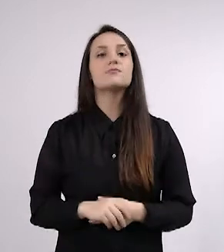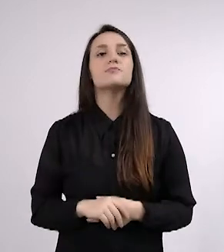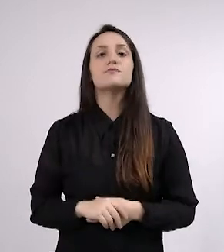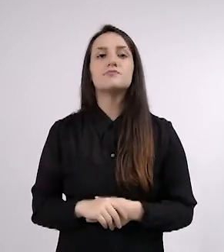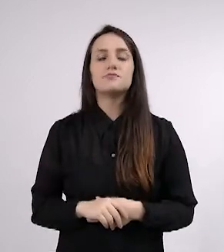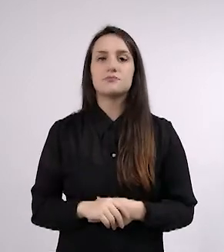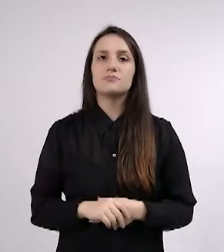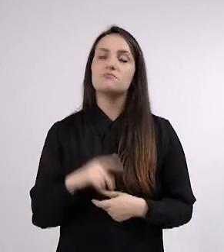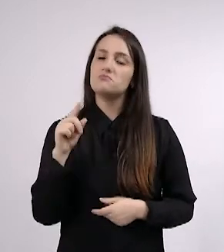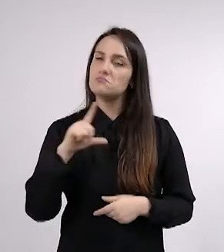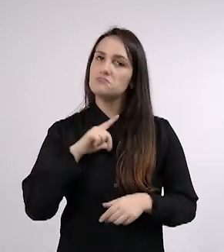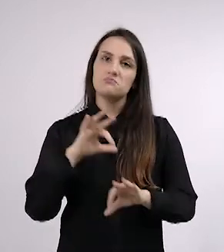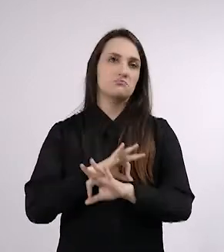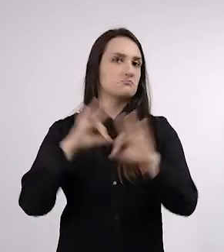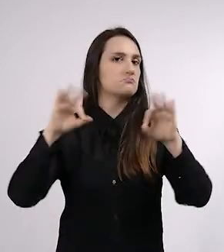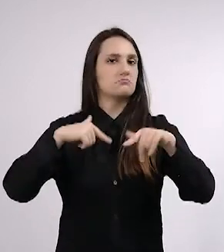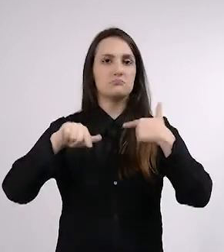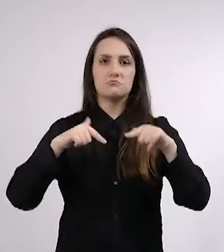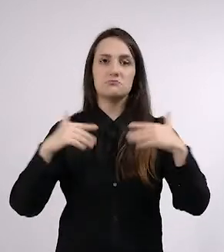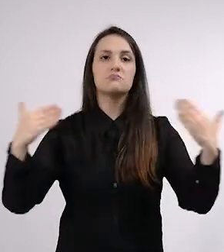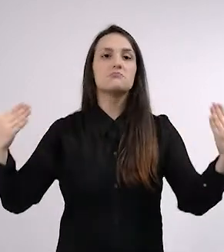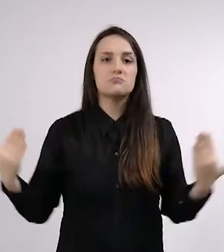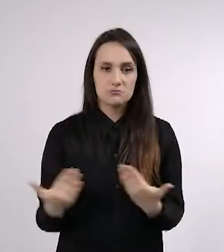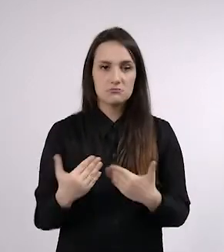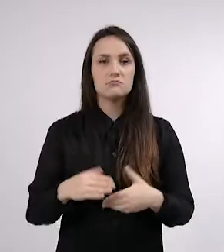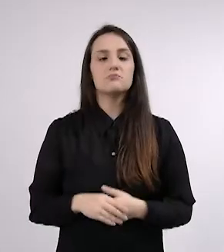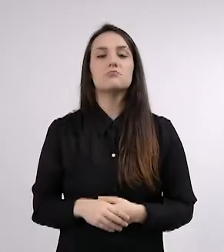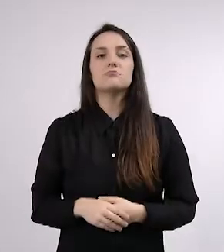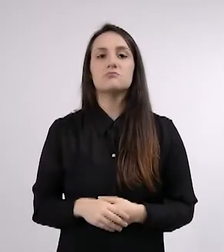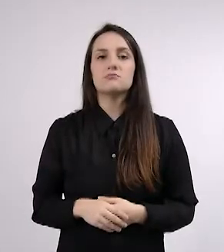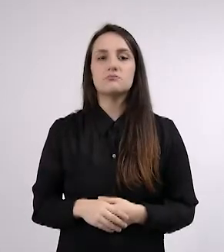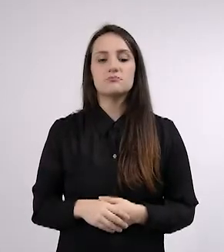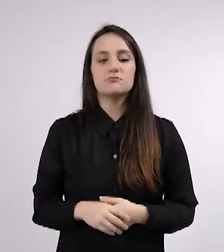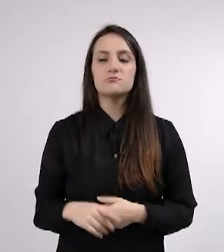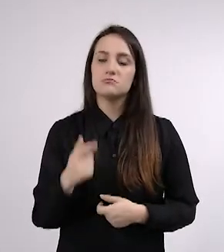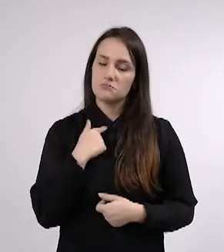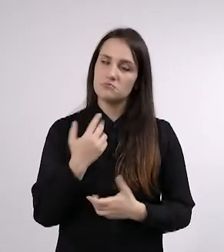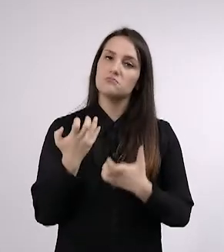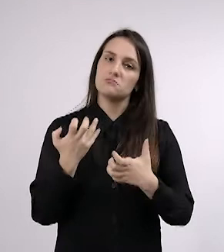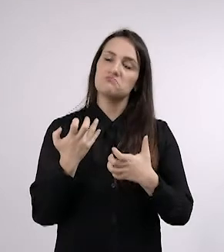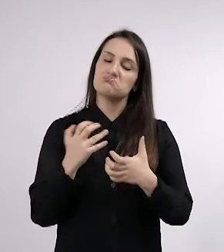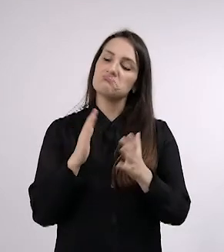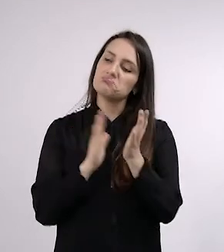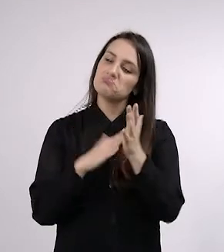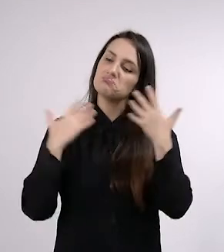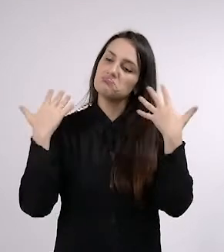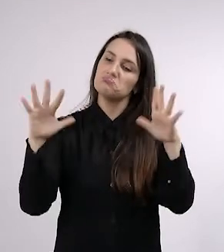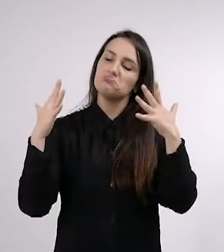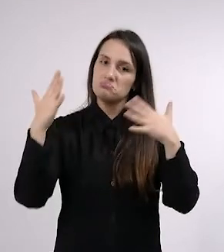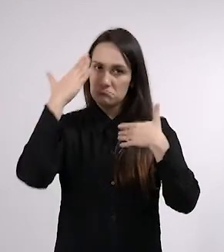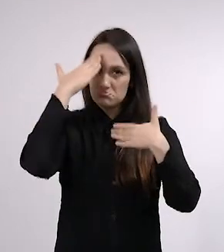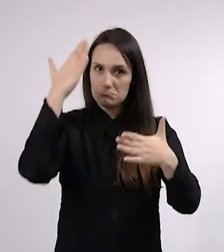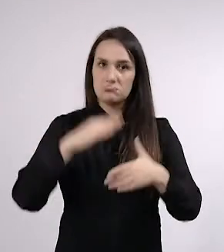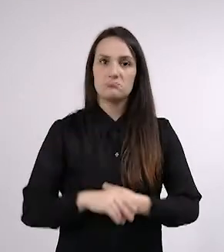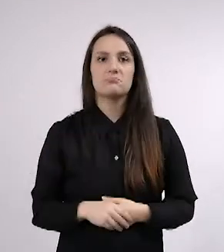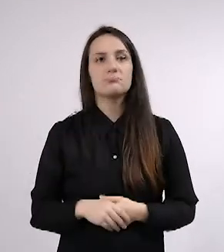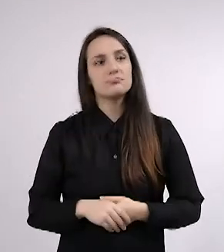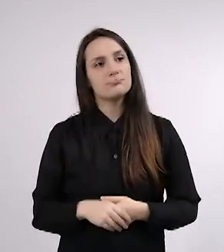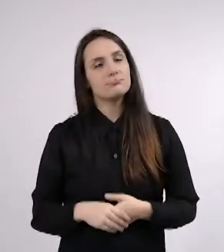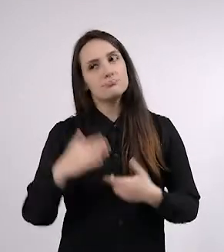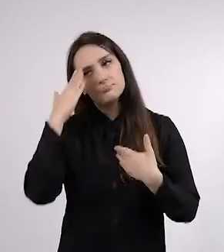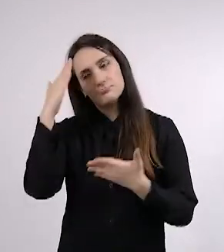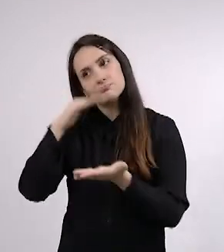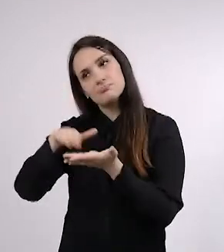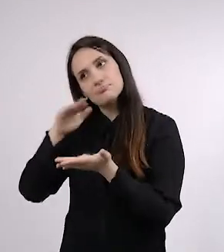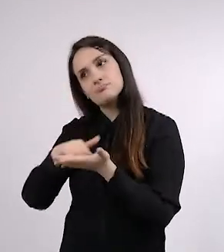Estado que fez um grande trabalho, está fazendo um grande trabalho. Eu quero deixar aqui o meu reconhecimento, a nossa gratidão. Muito